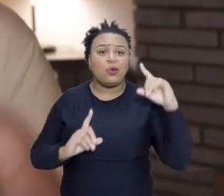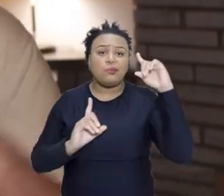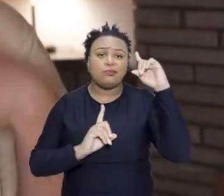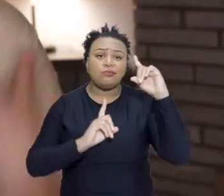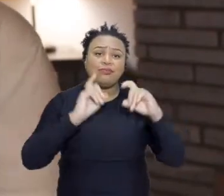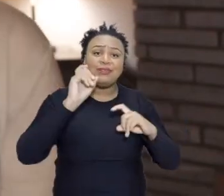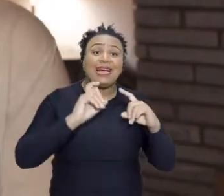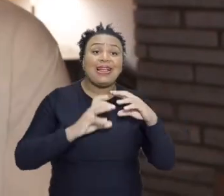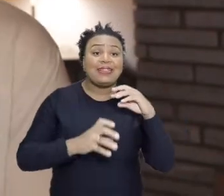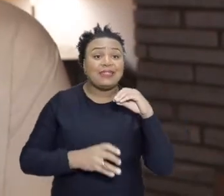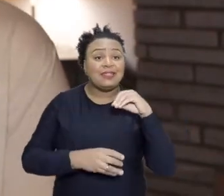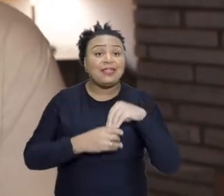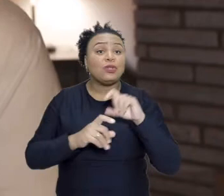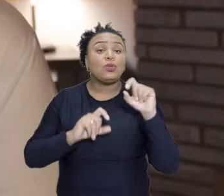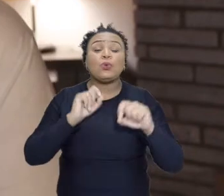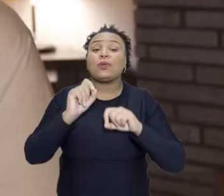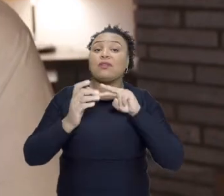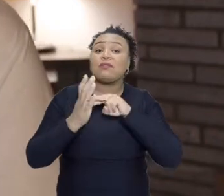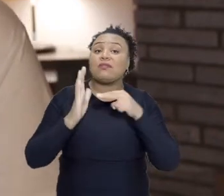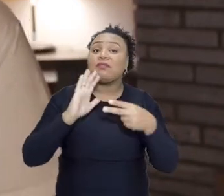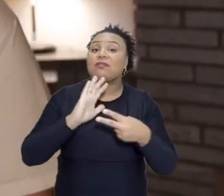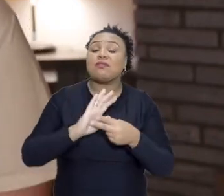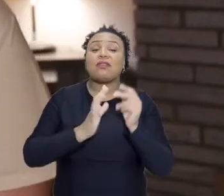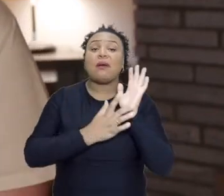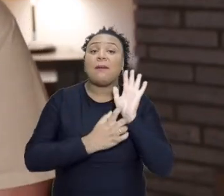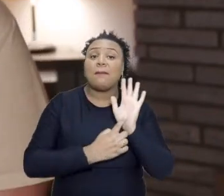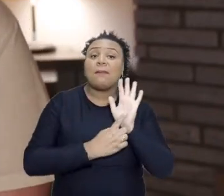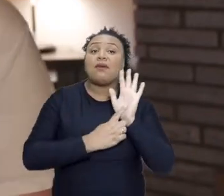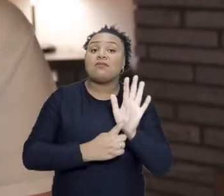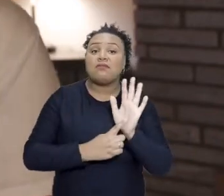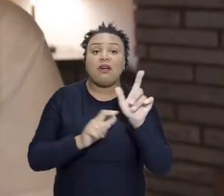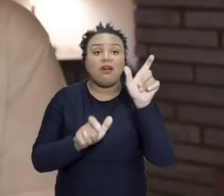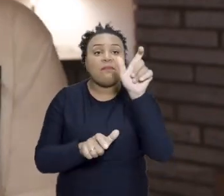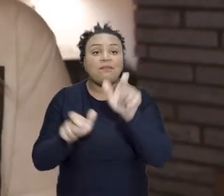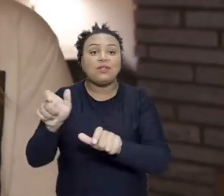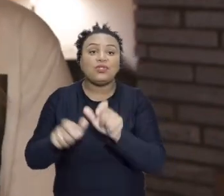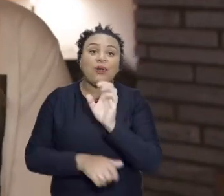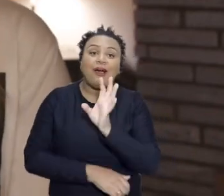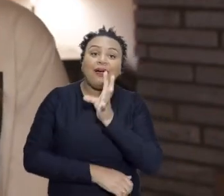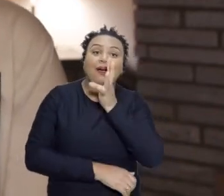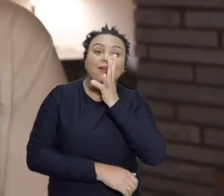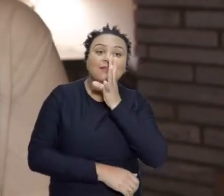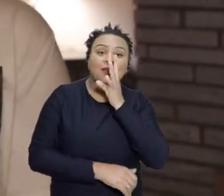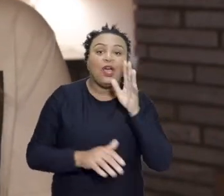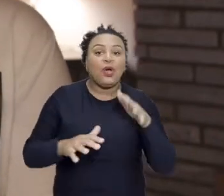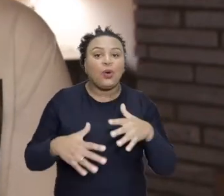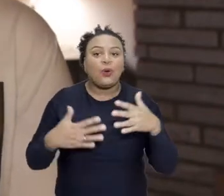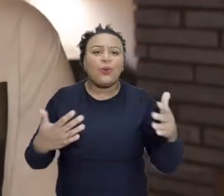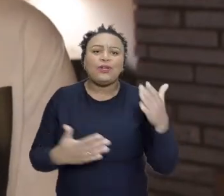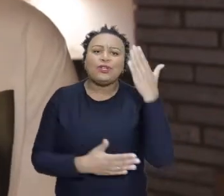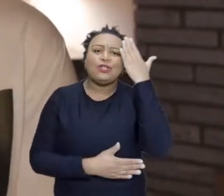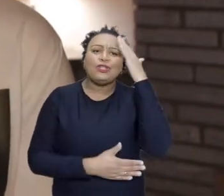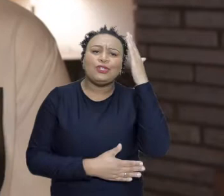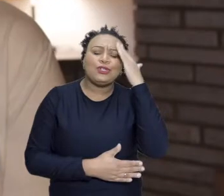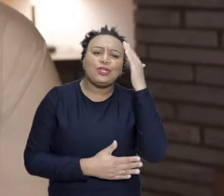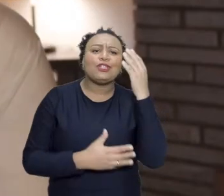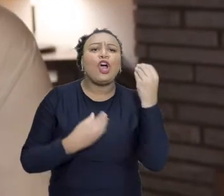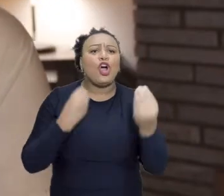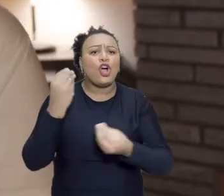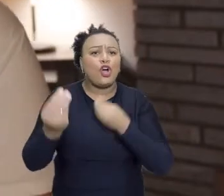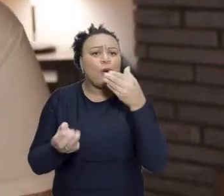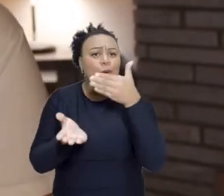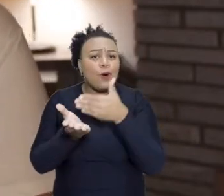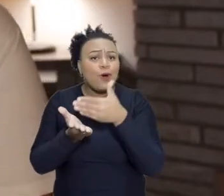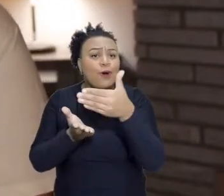do que tu quer mostrar, passar para o público. Então, quando a gente entende como o teatro realmente começou, a gente